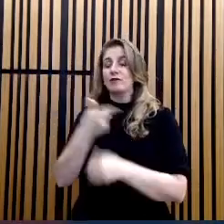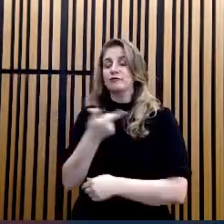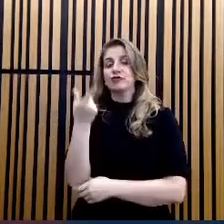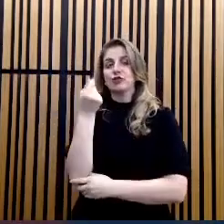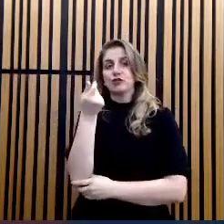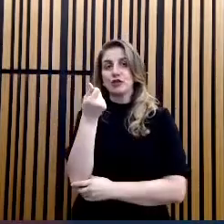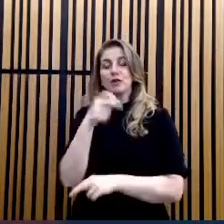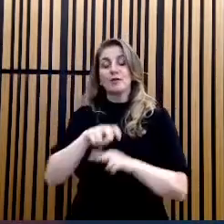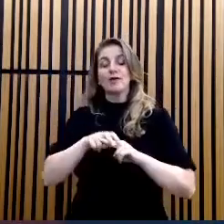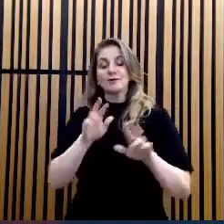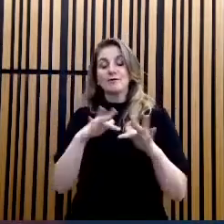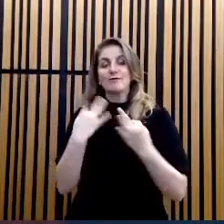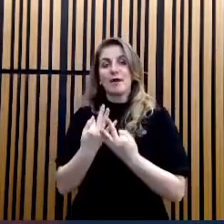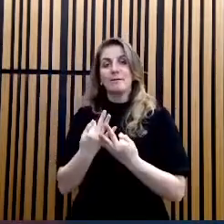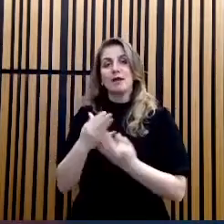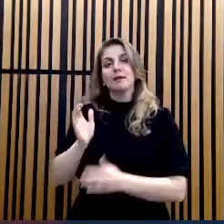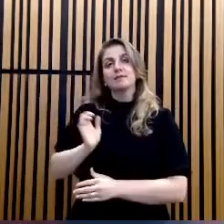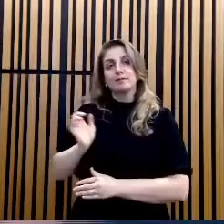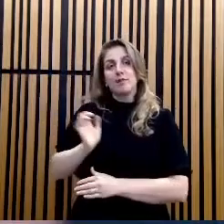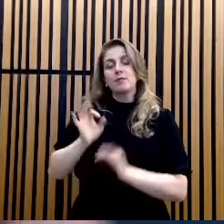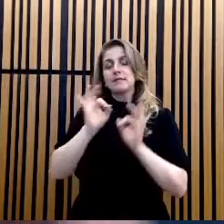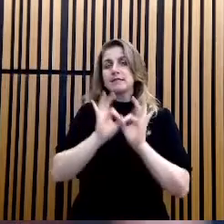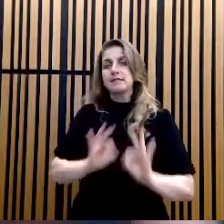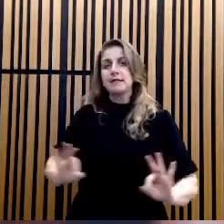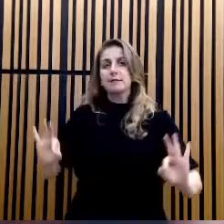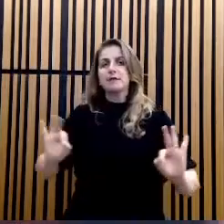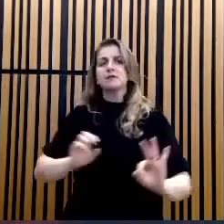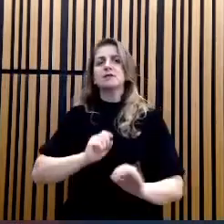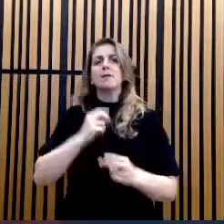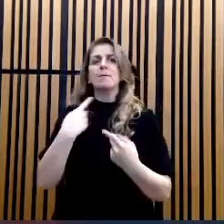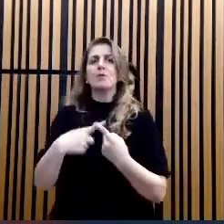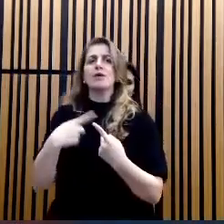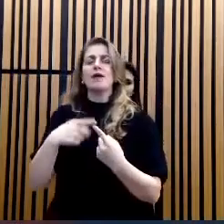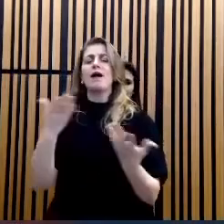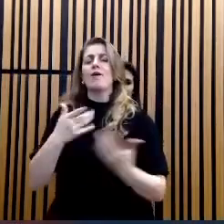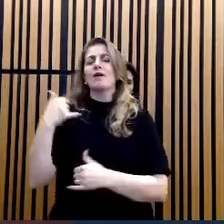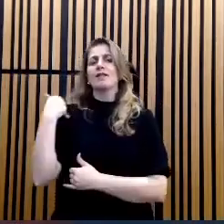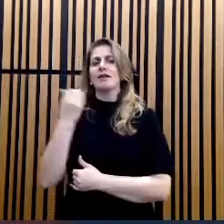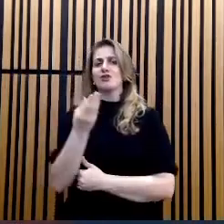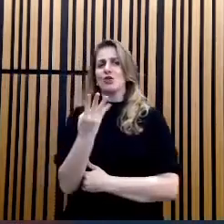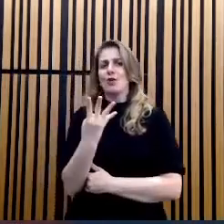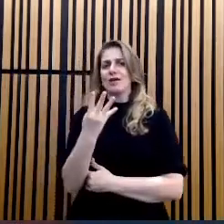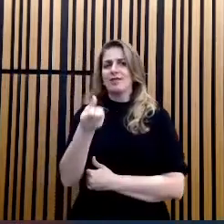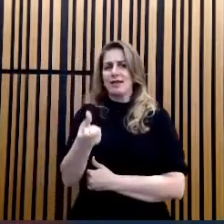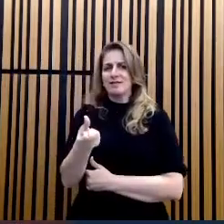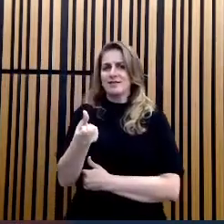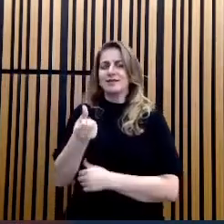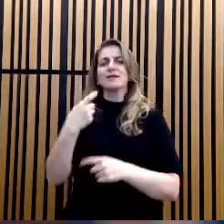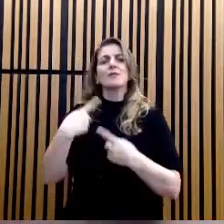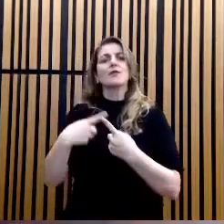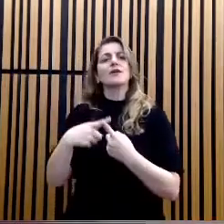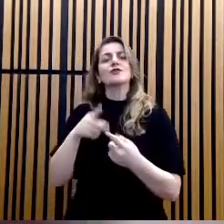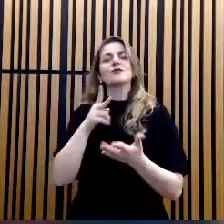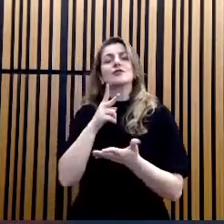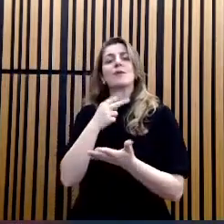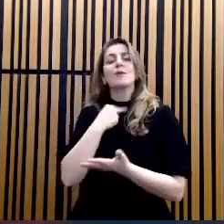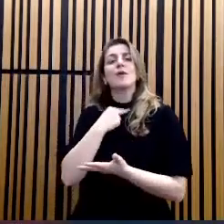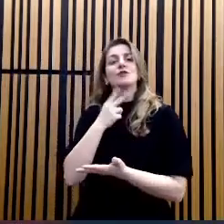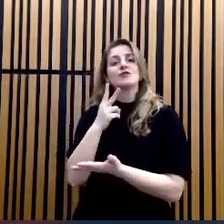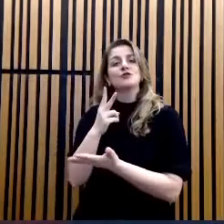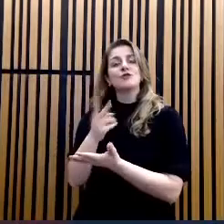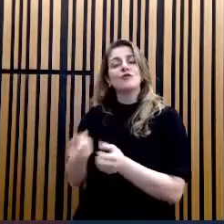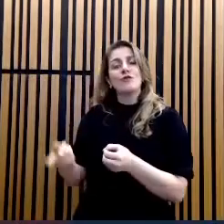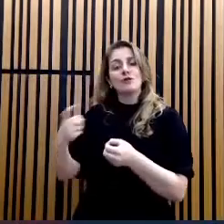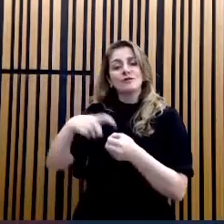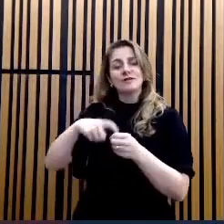dinheiro, eu venho de uma família muito humilde, tá? E eu disse, cara, por que eu não vou fazer aos 46? Por que a gente não pode começar uma